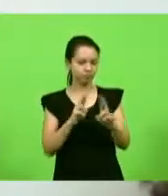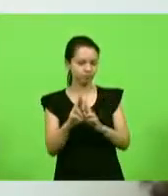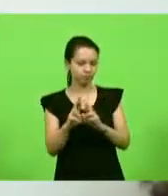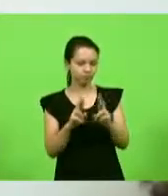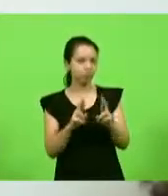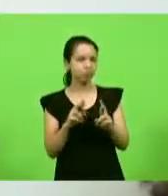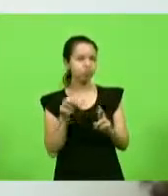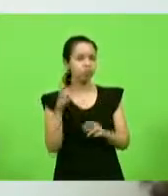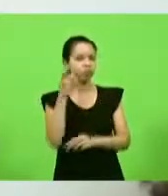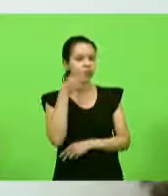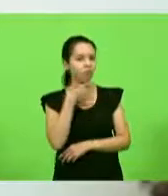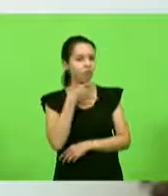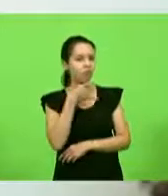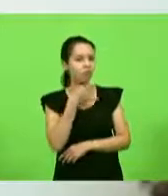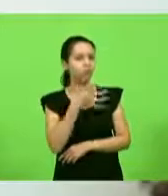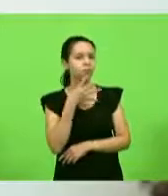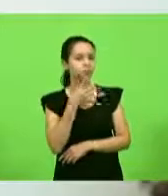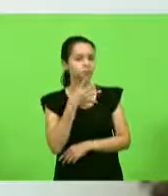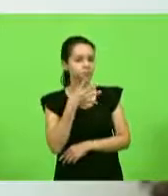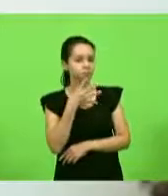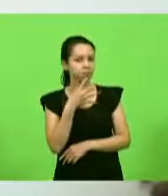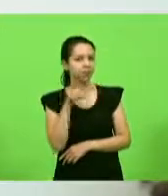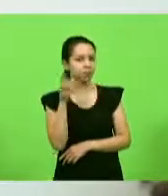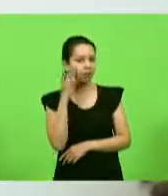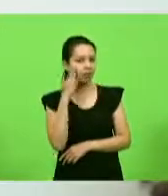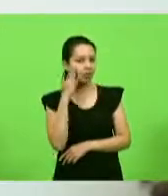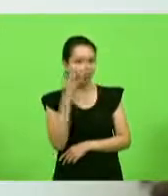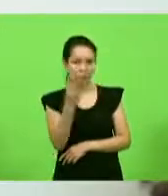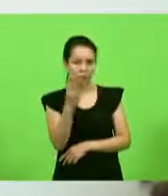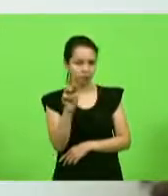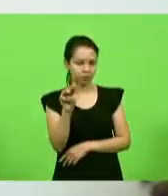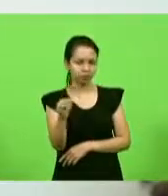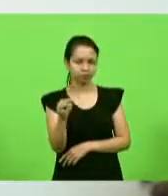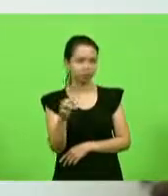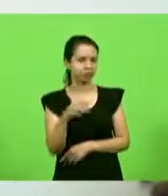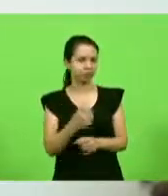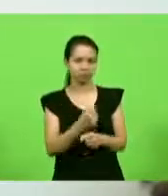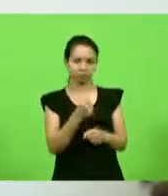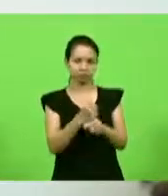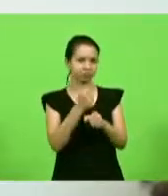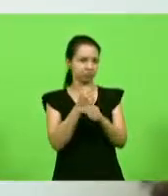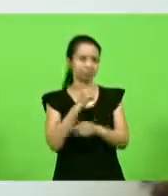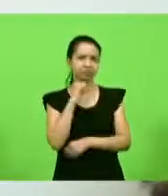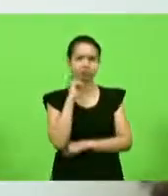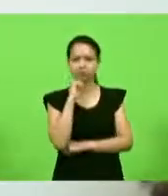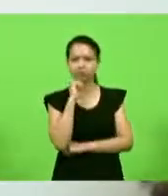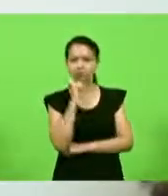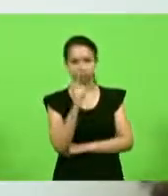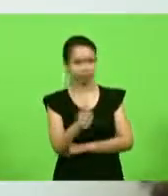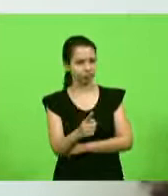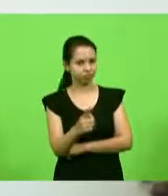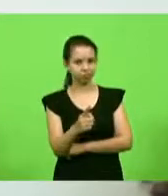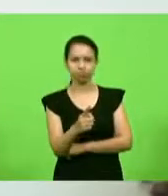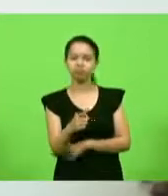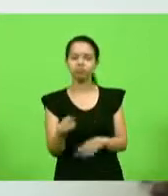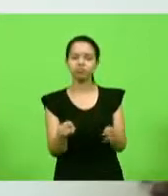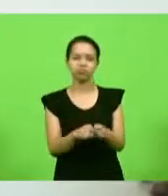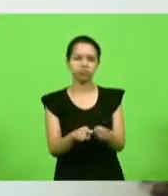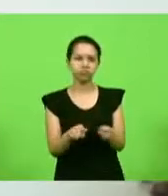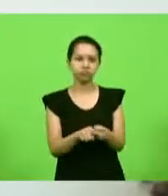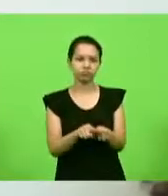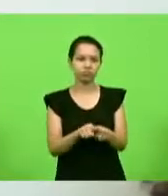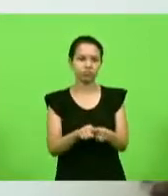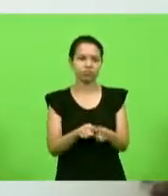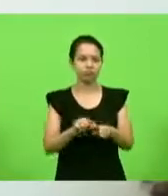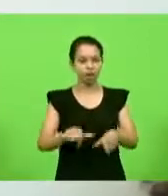sabe que 4 milhões nós não vamos fazer aquela rodovia. Nós poderíamos pegar aqui a reabilitação da 153,